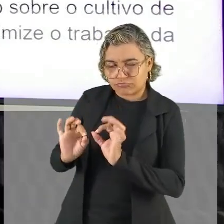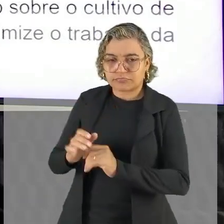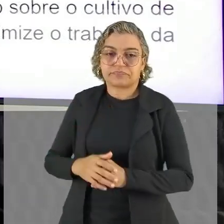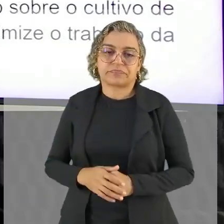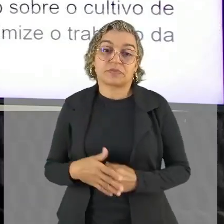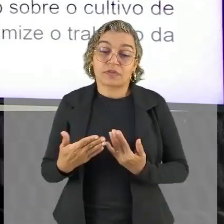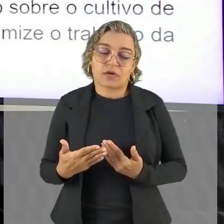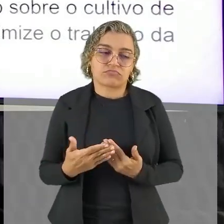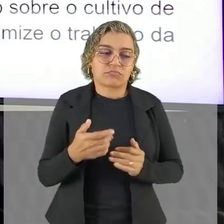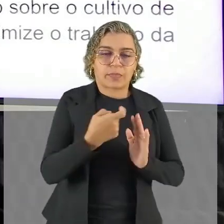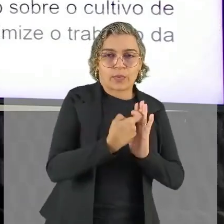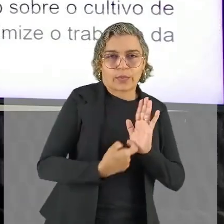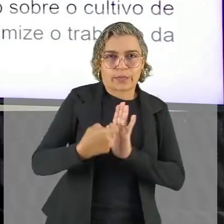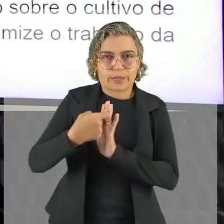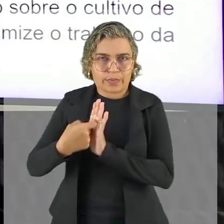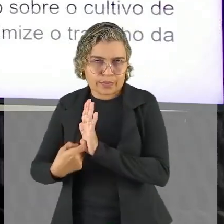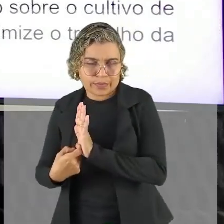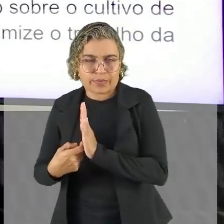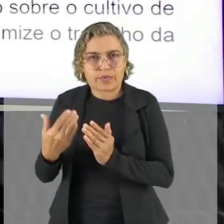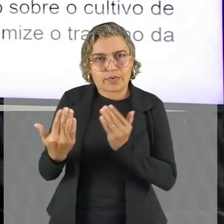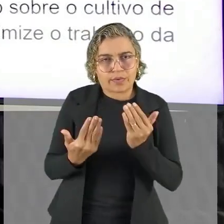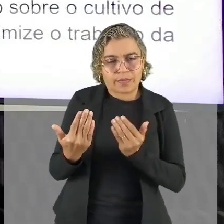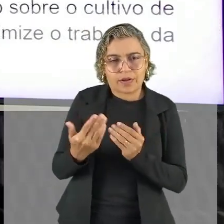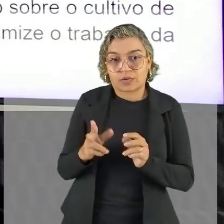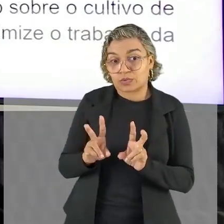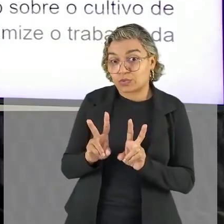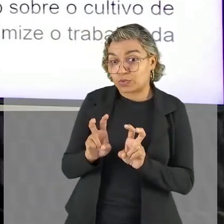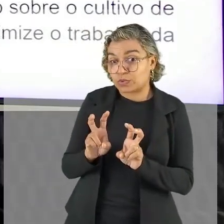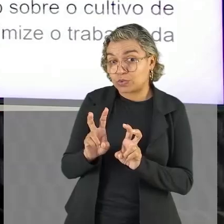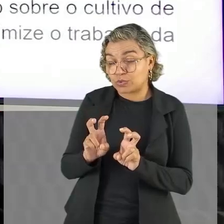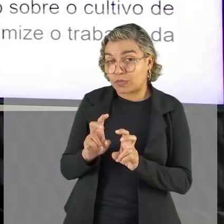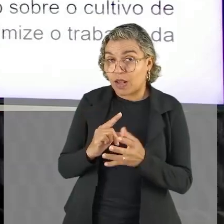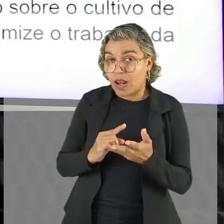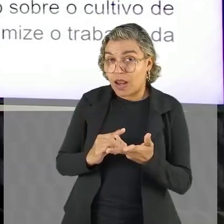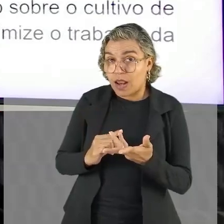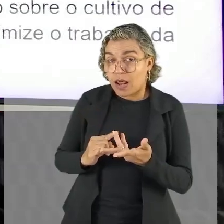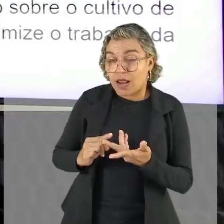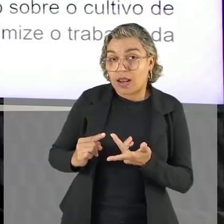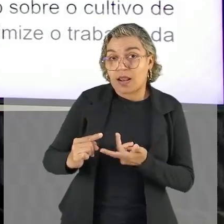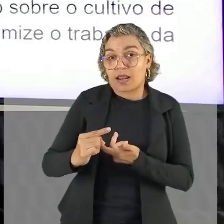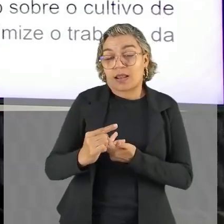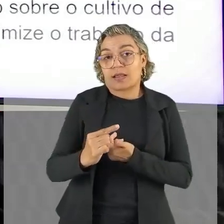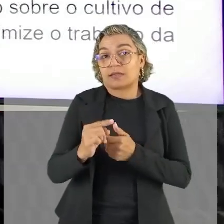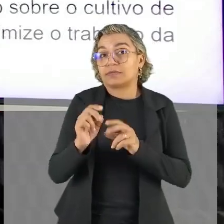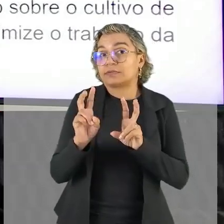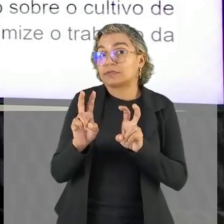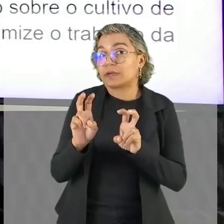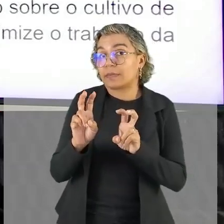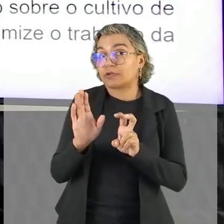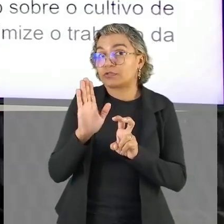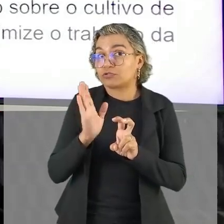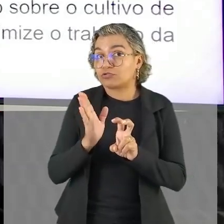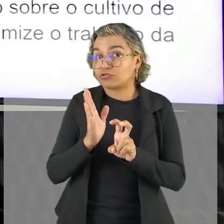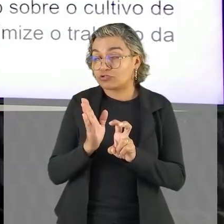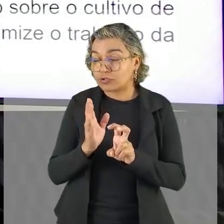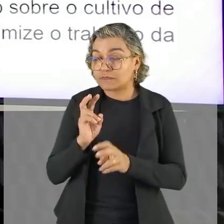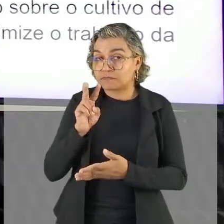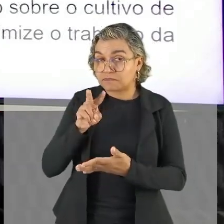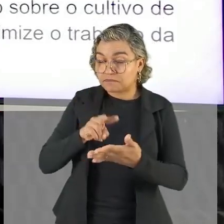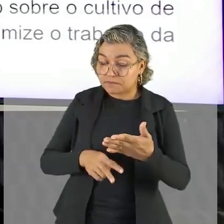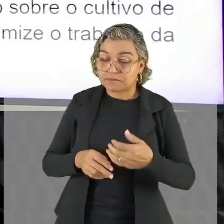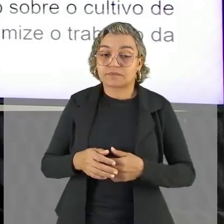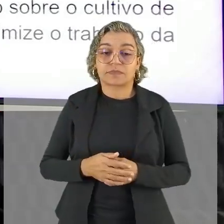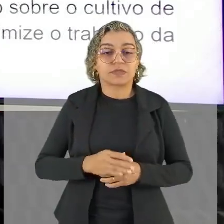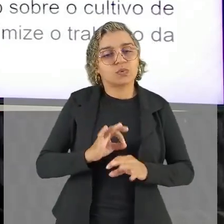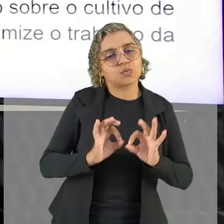poemas sobre, né, os aspectos temáticos, que nós já vimos quais são,